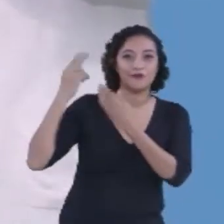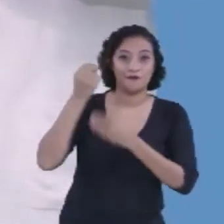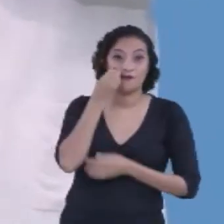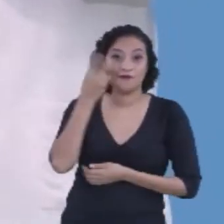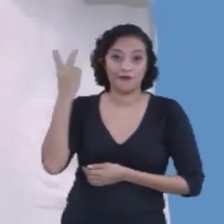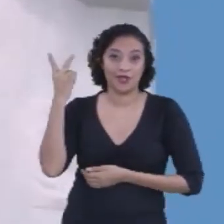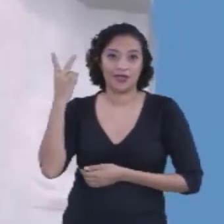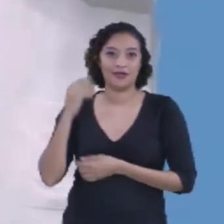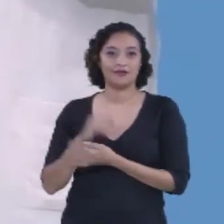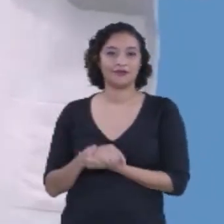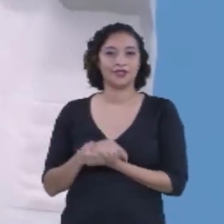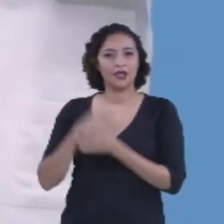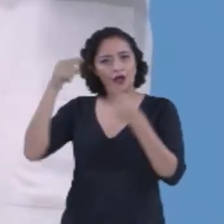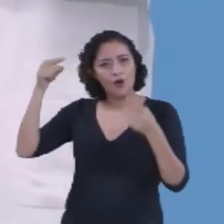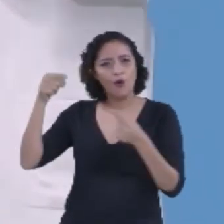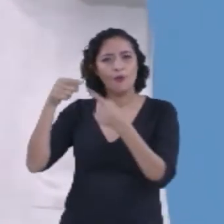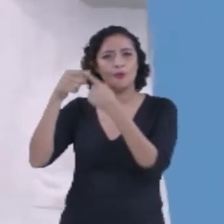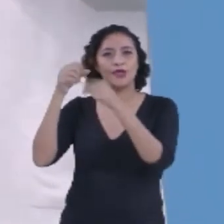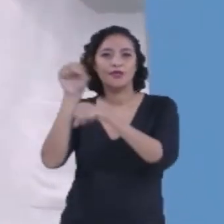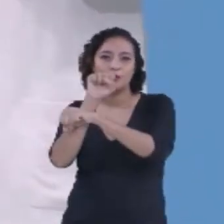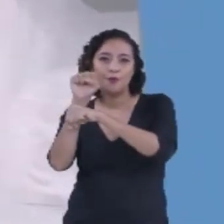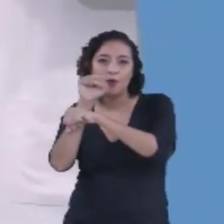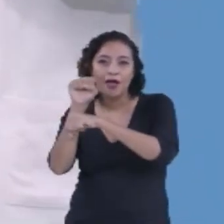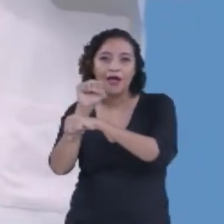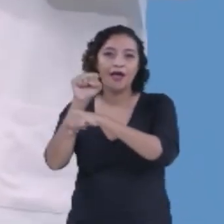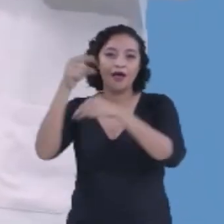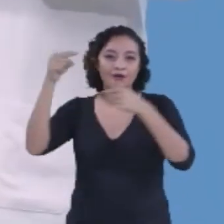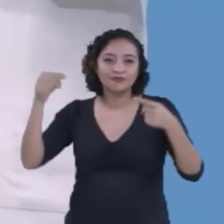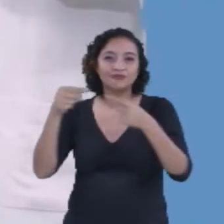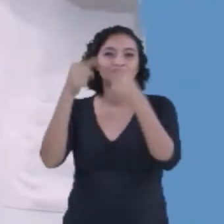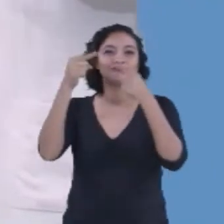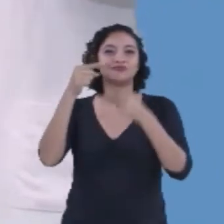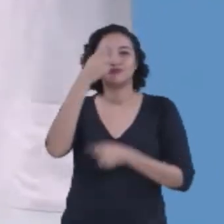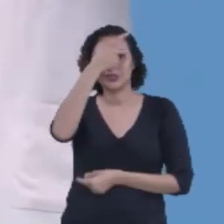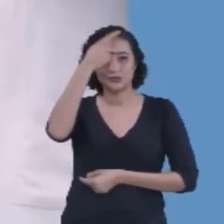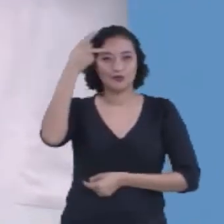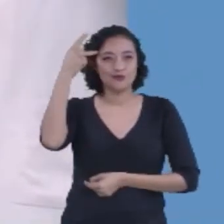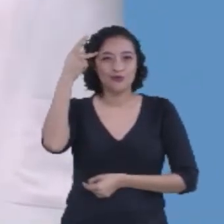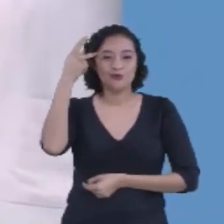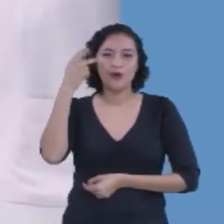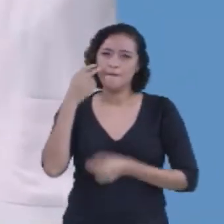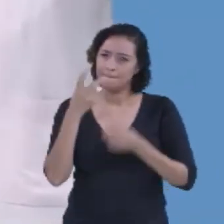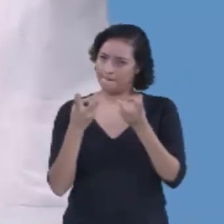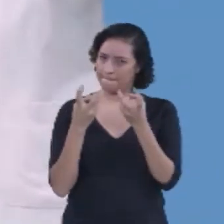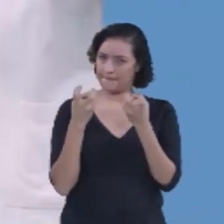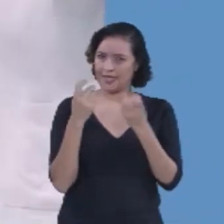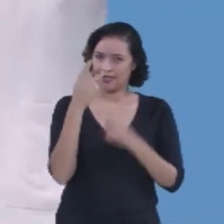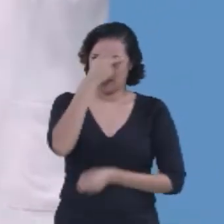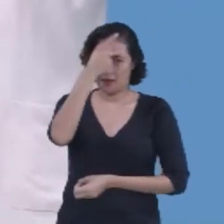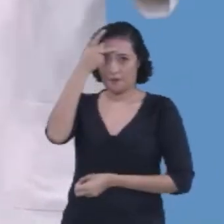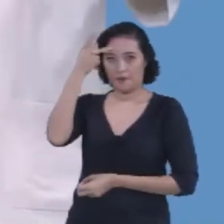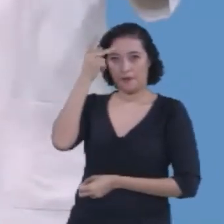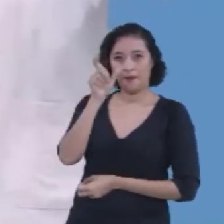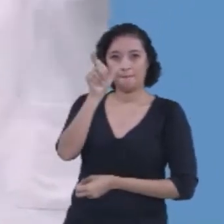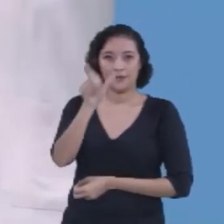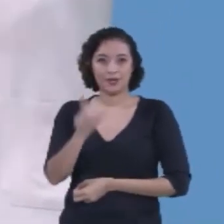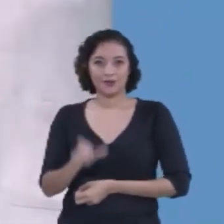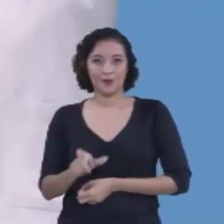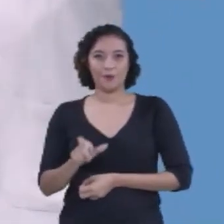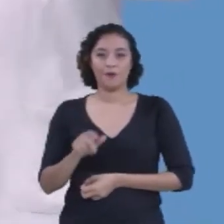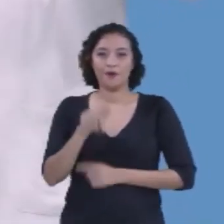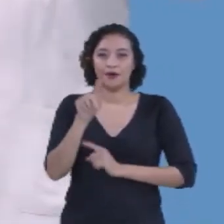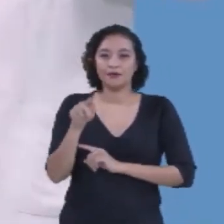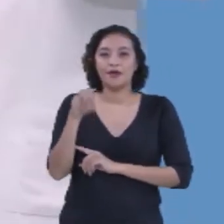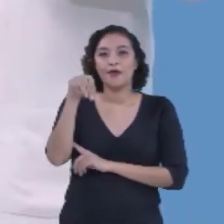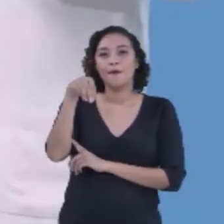esta imagem, a este personagem aqui, né? E perceba que este personagem é um ser fantástico, um mago pelas suas vestimentas,